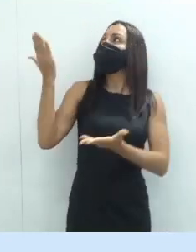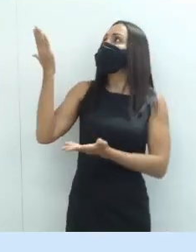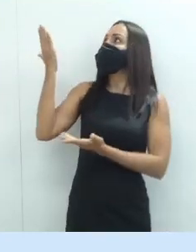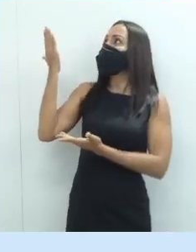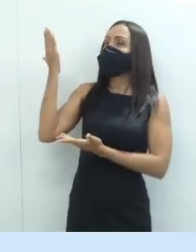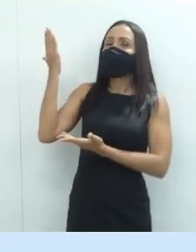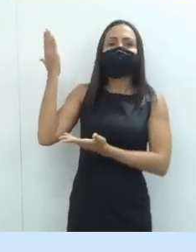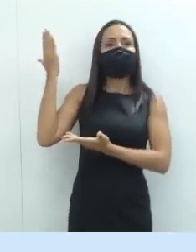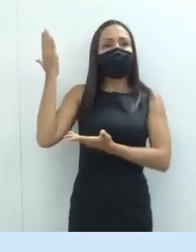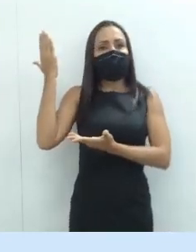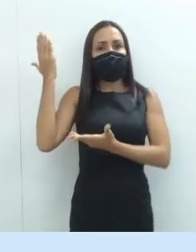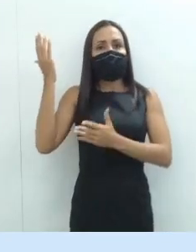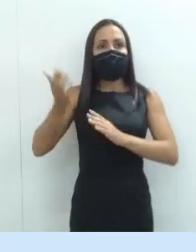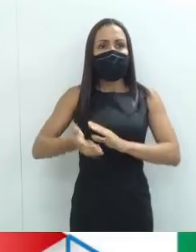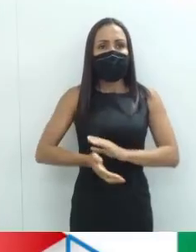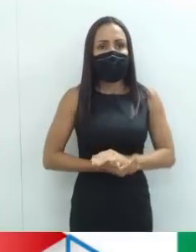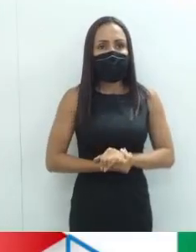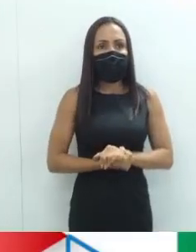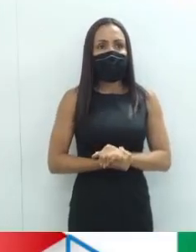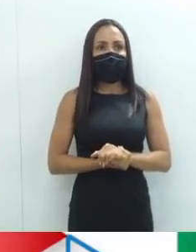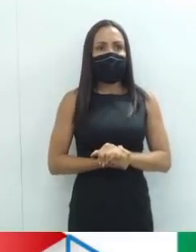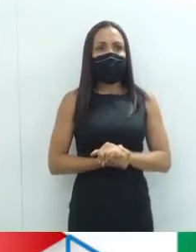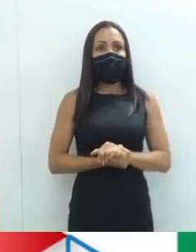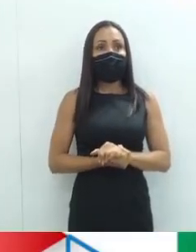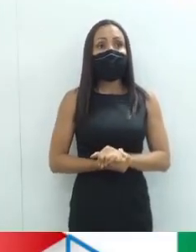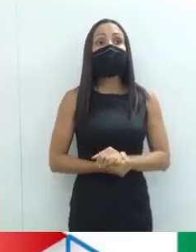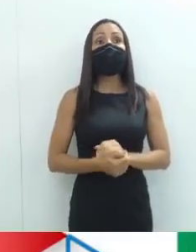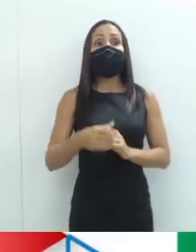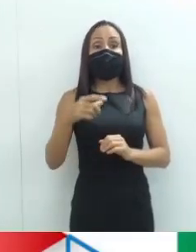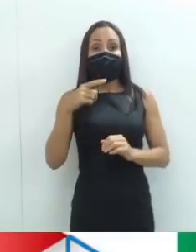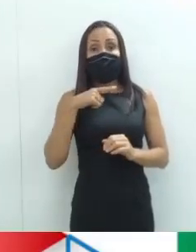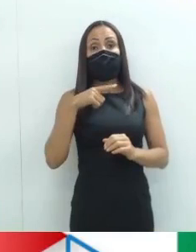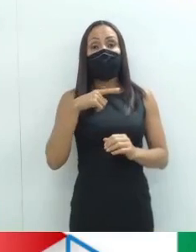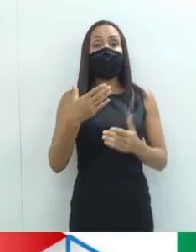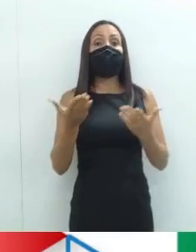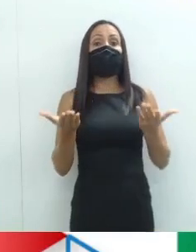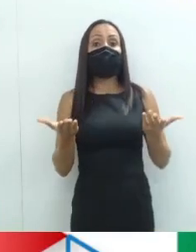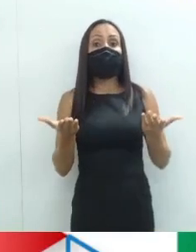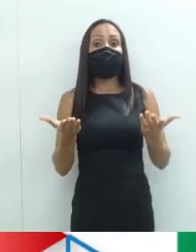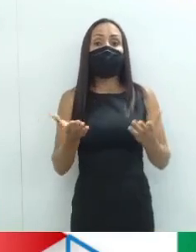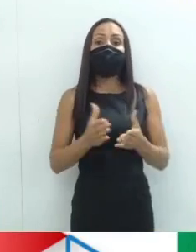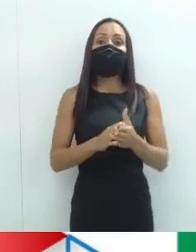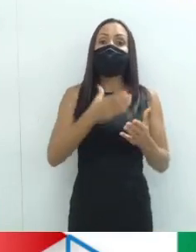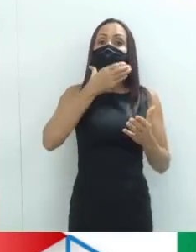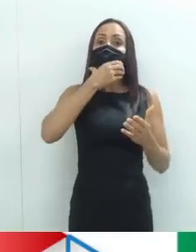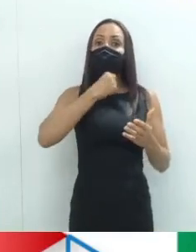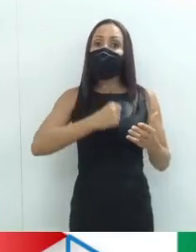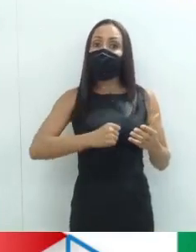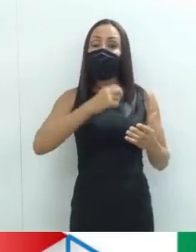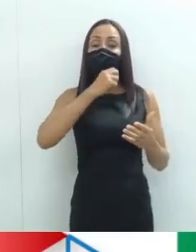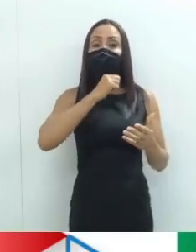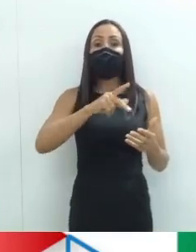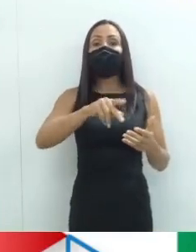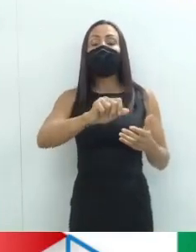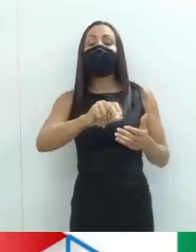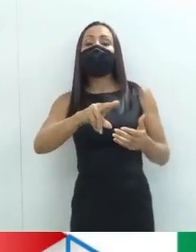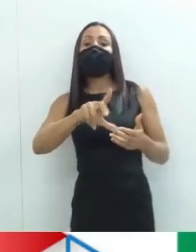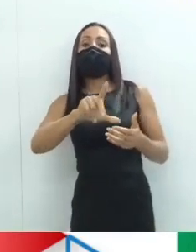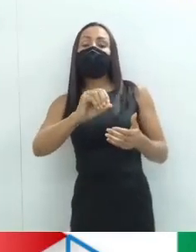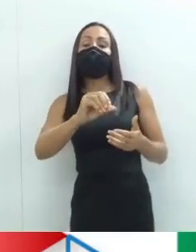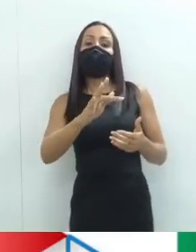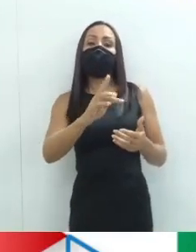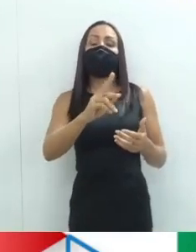a citação que eu trouxe hoje. Temos aí a citação de Paulo Freire, o patrono da